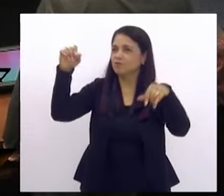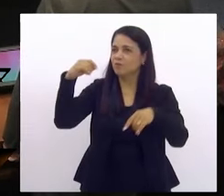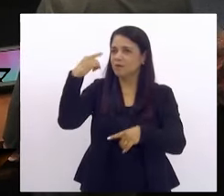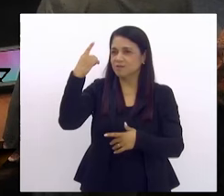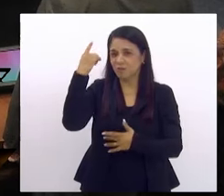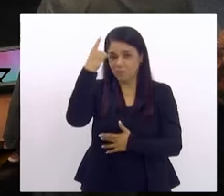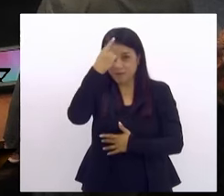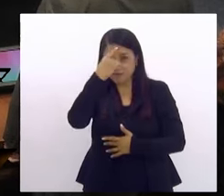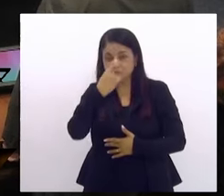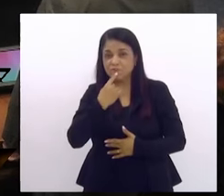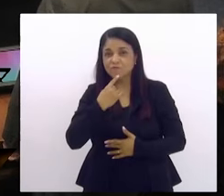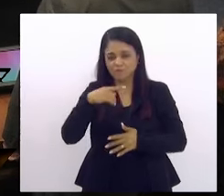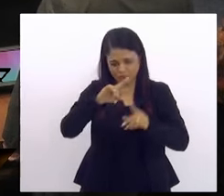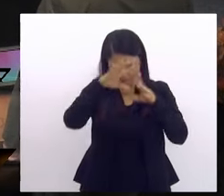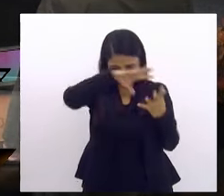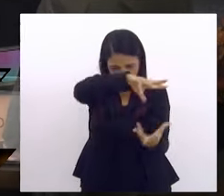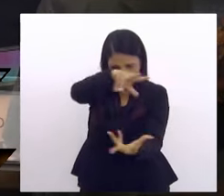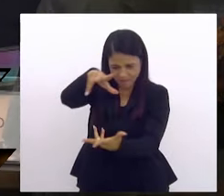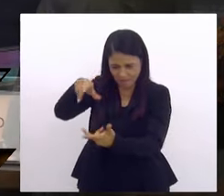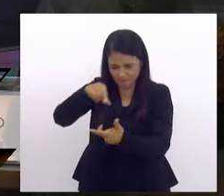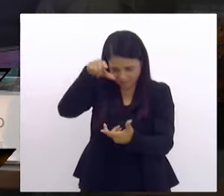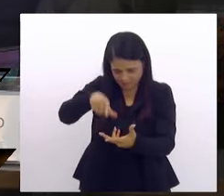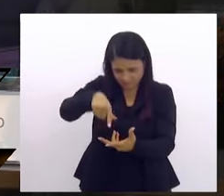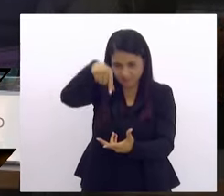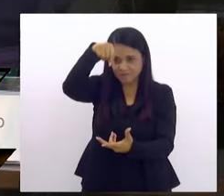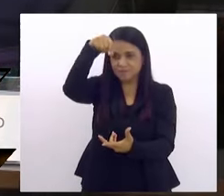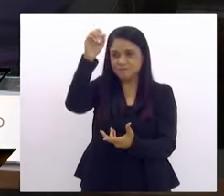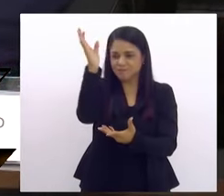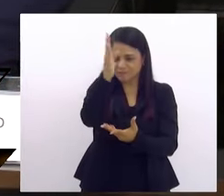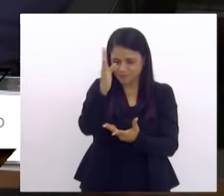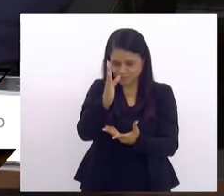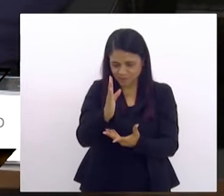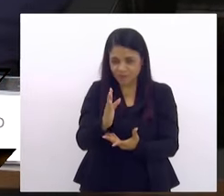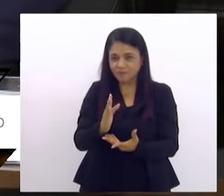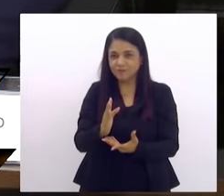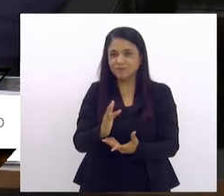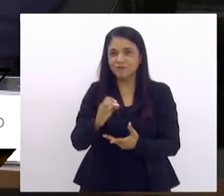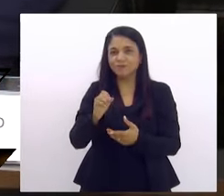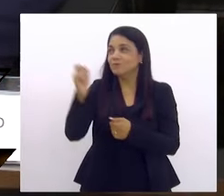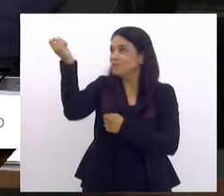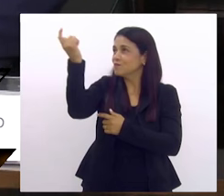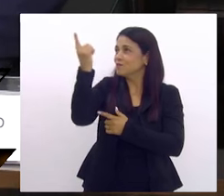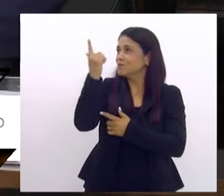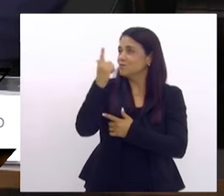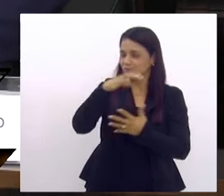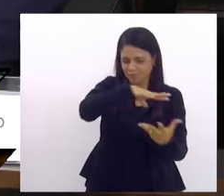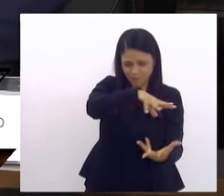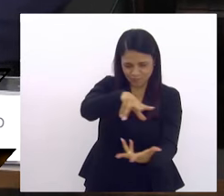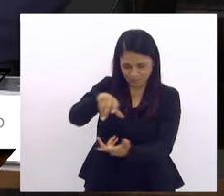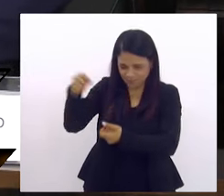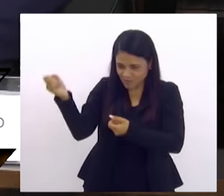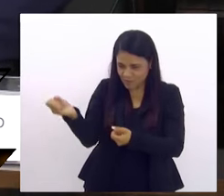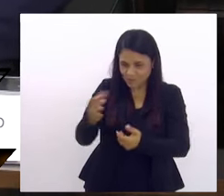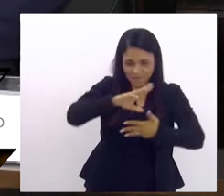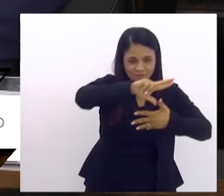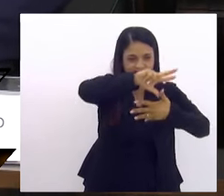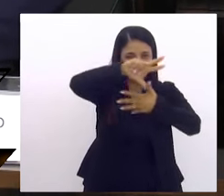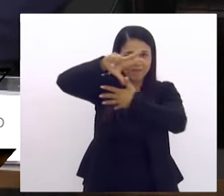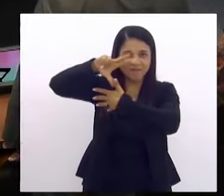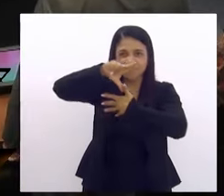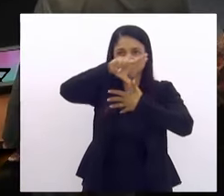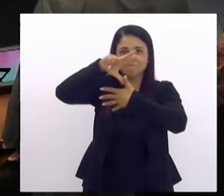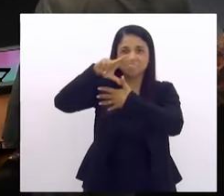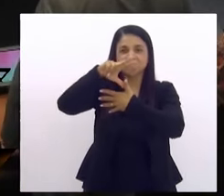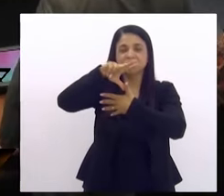fuguras OB Brasil forão da América iluminava o sol do novo mundo do que a